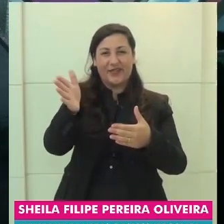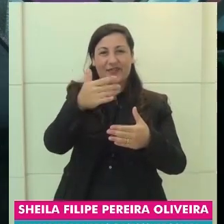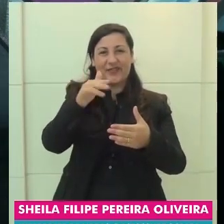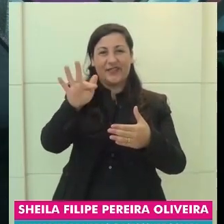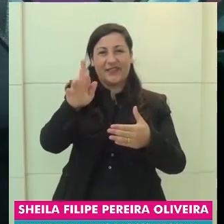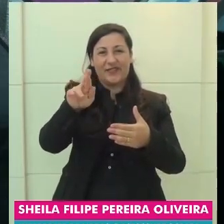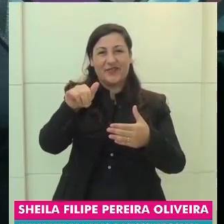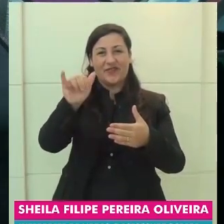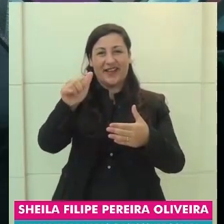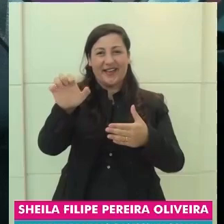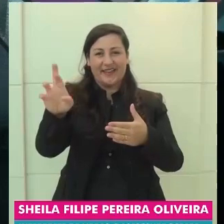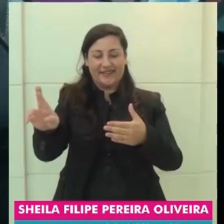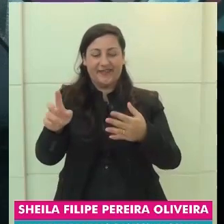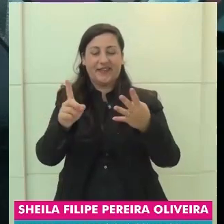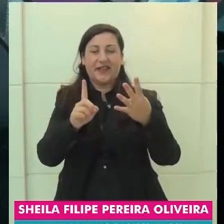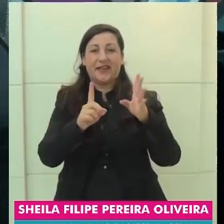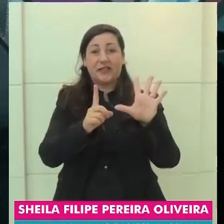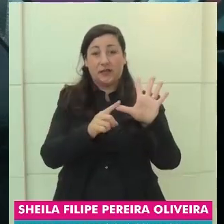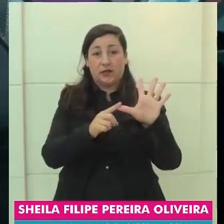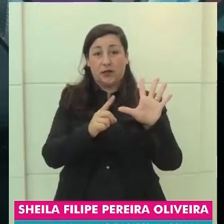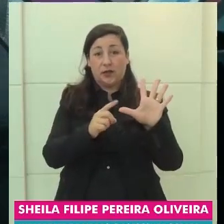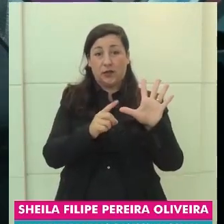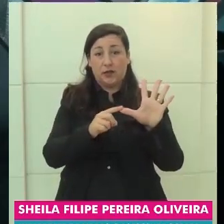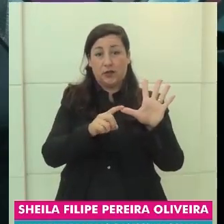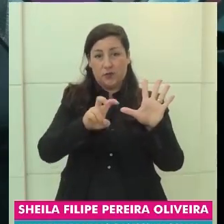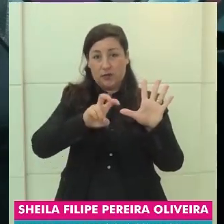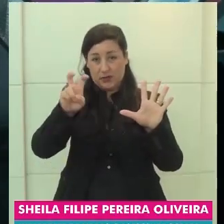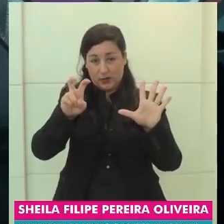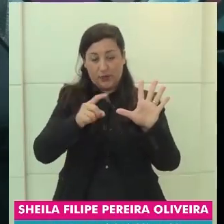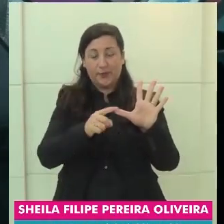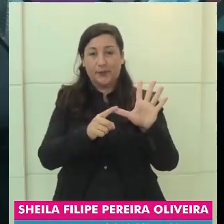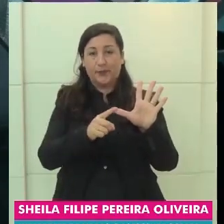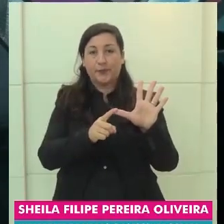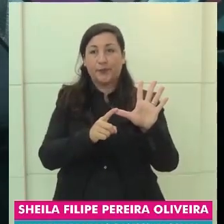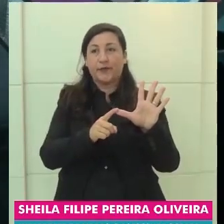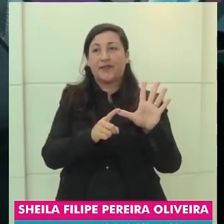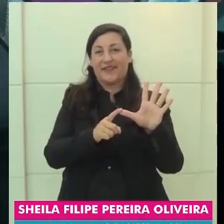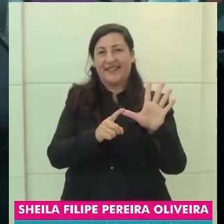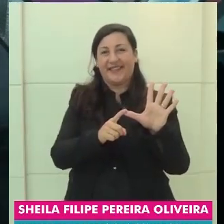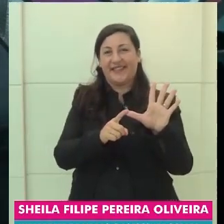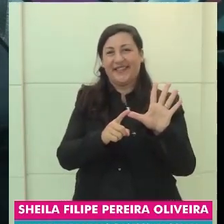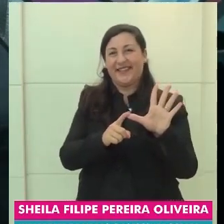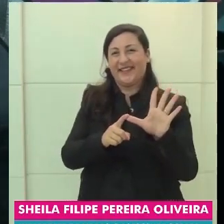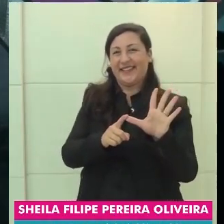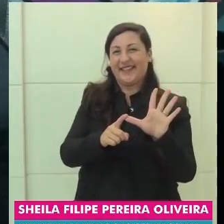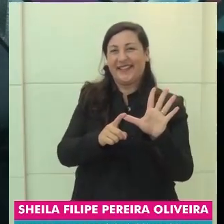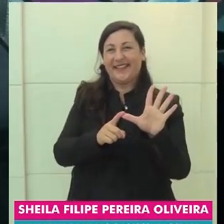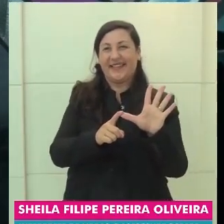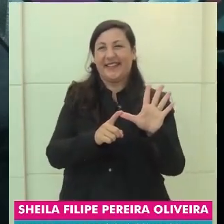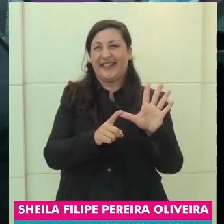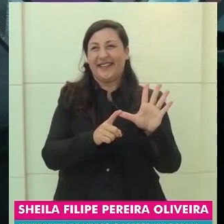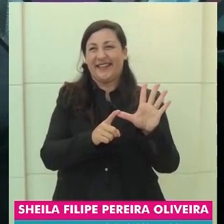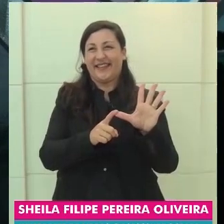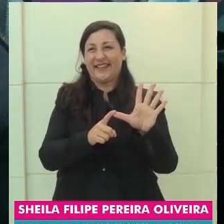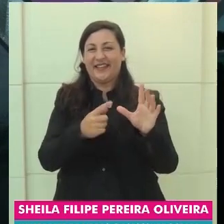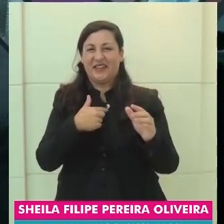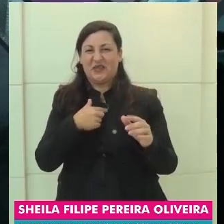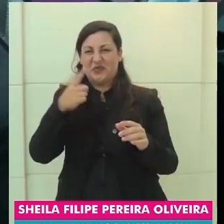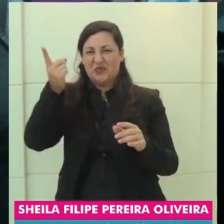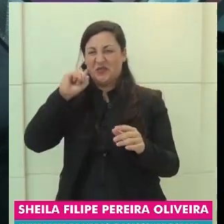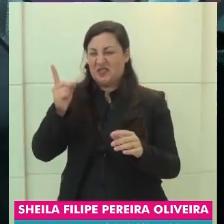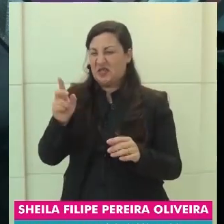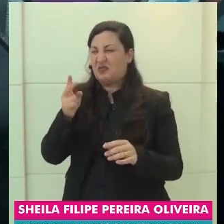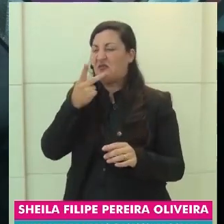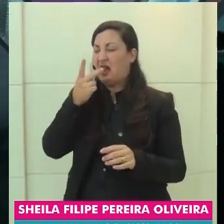E eu não sei nem falar isso, gente. Não sei usar, não sei falar airfryer. Todo mundo usa, né? Maravilhoso. Então, eu sou